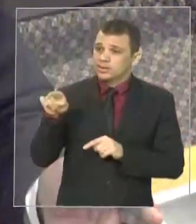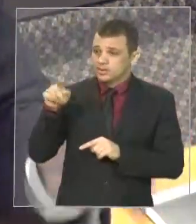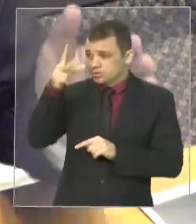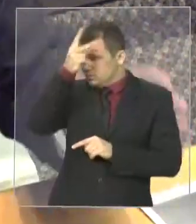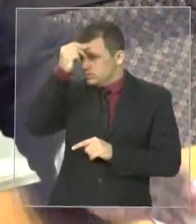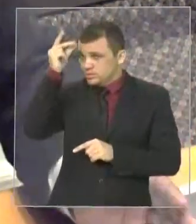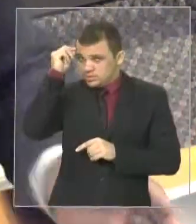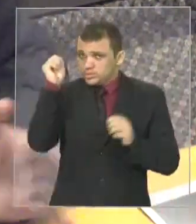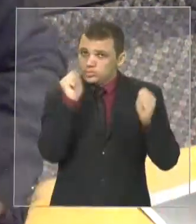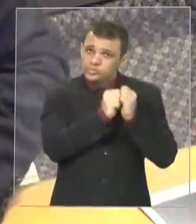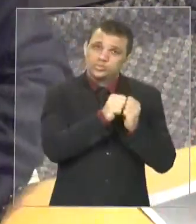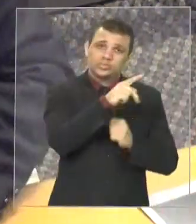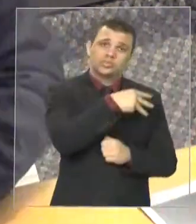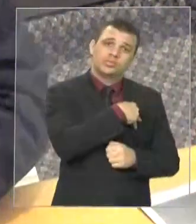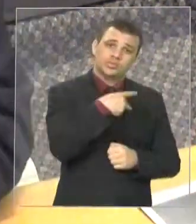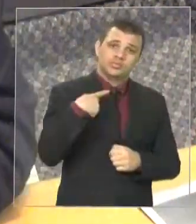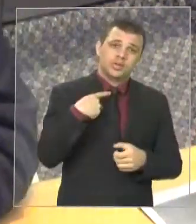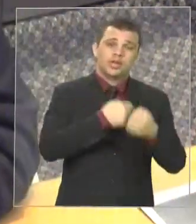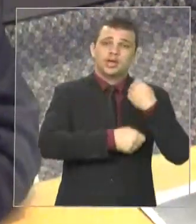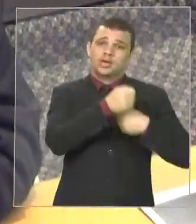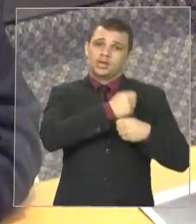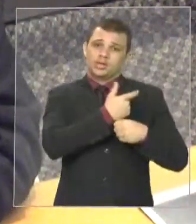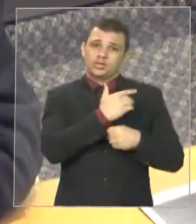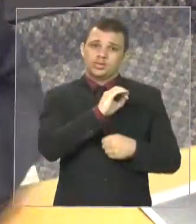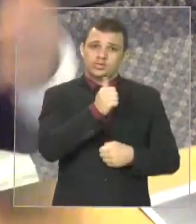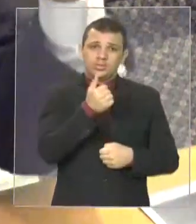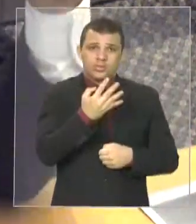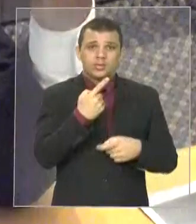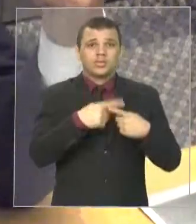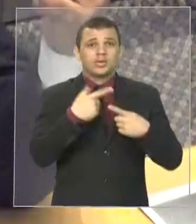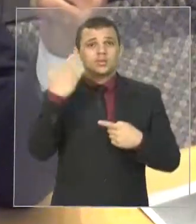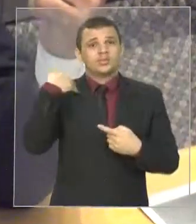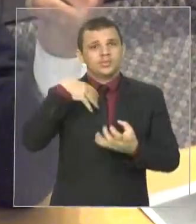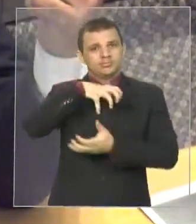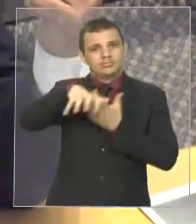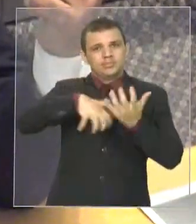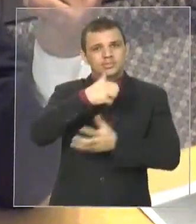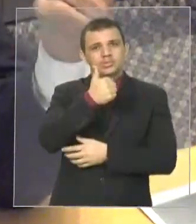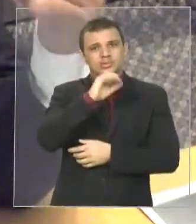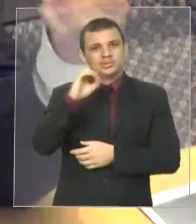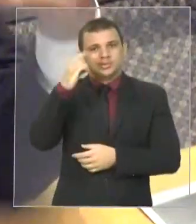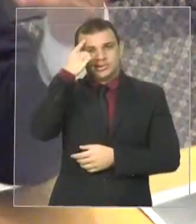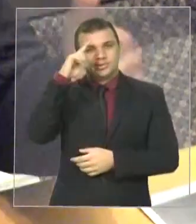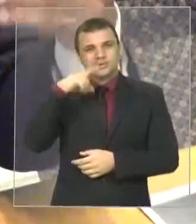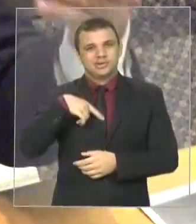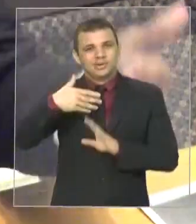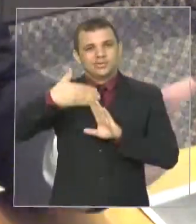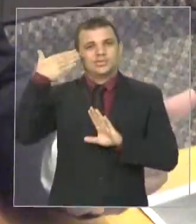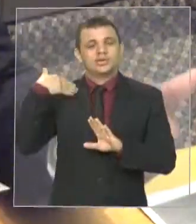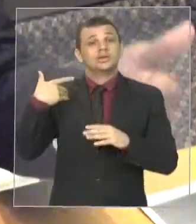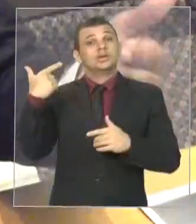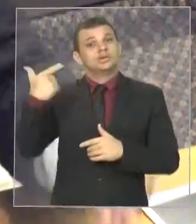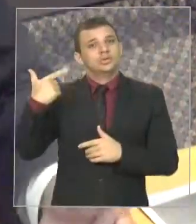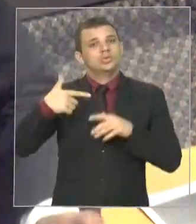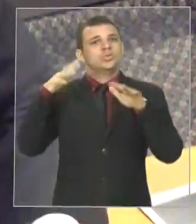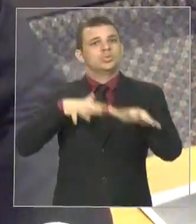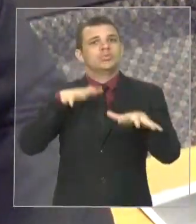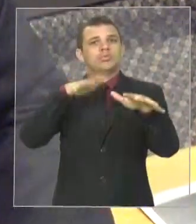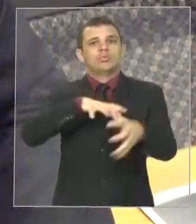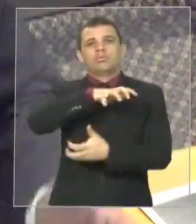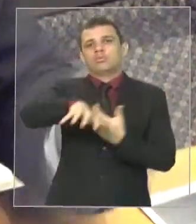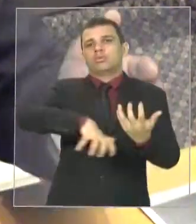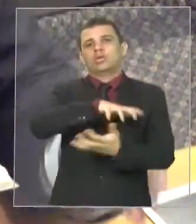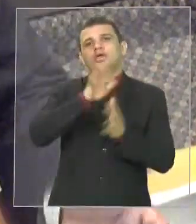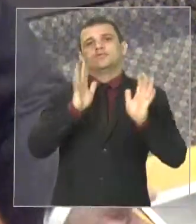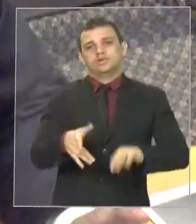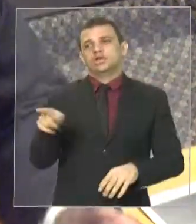Ministério Público em 2014, logo após a greve de 100 dias, não é o primeiro movimento, já é o segundo grande movimento na gestão de